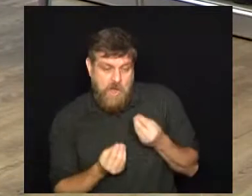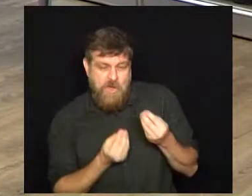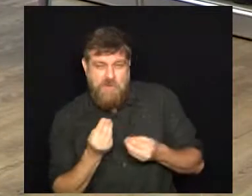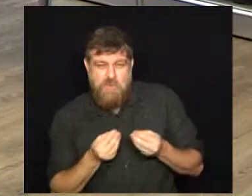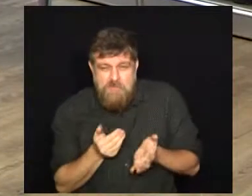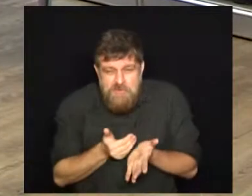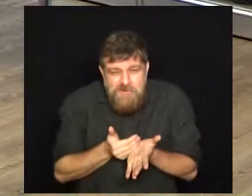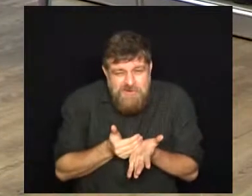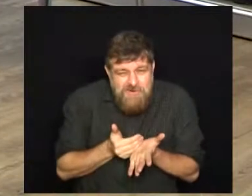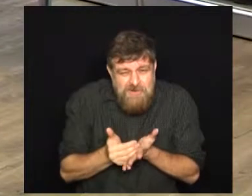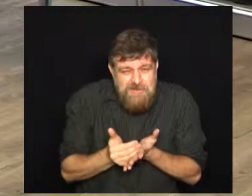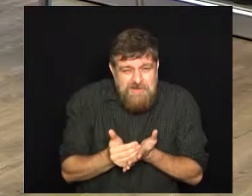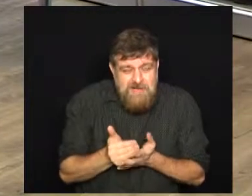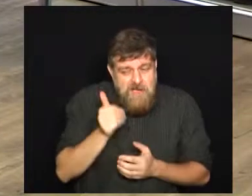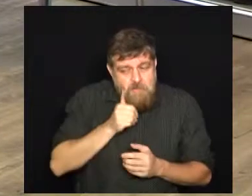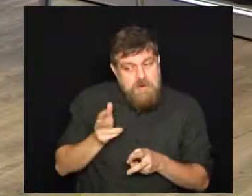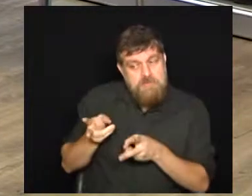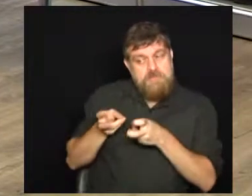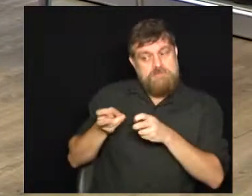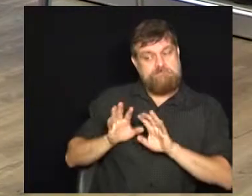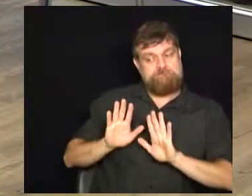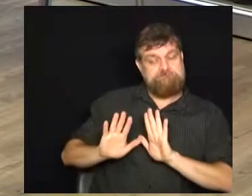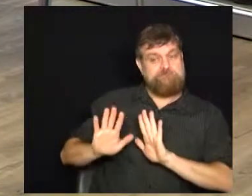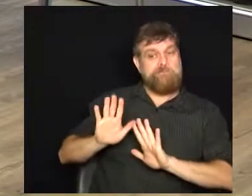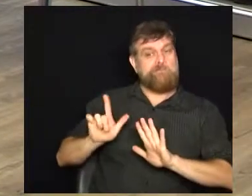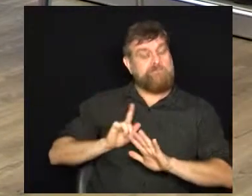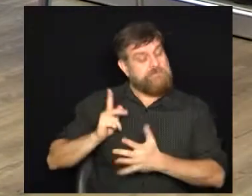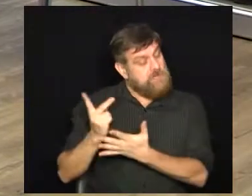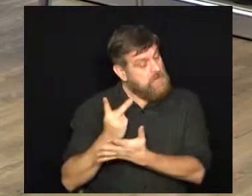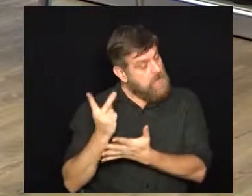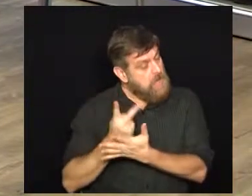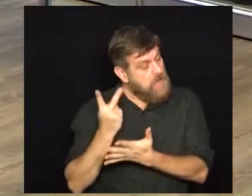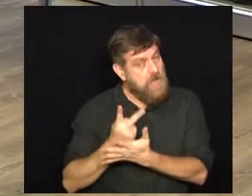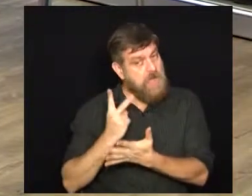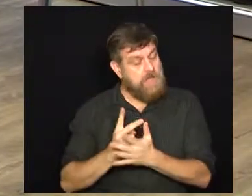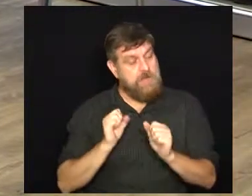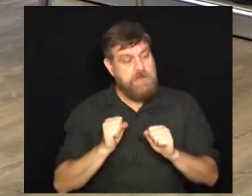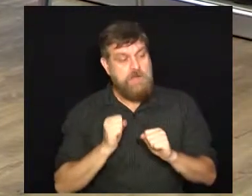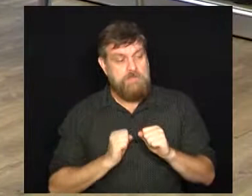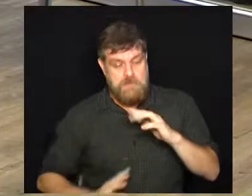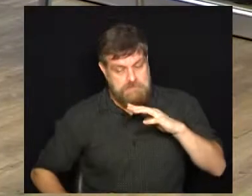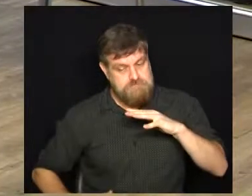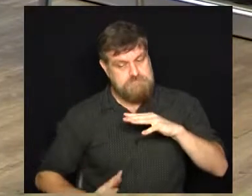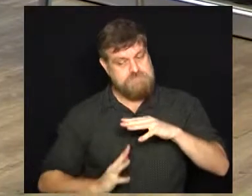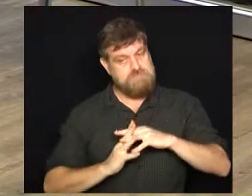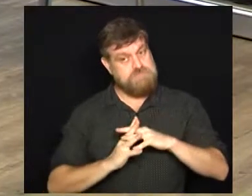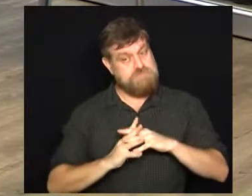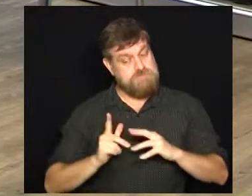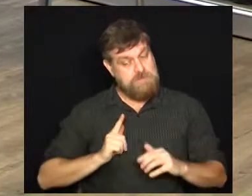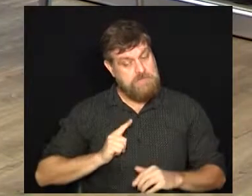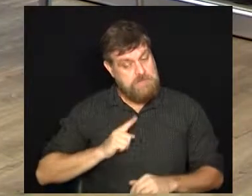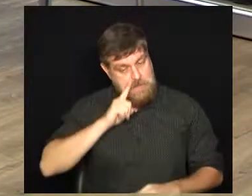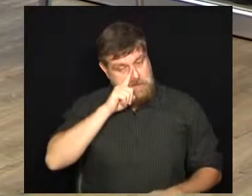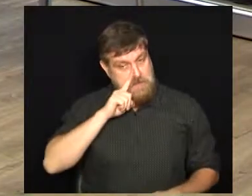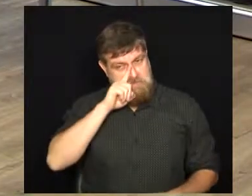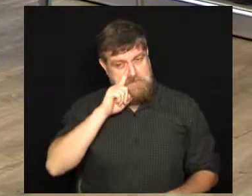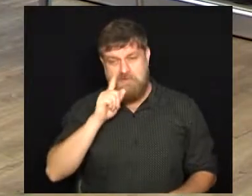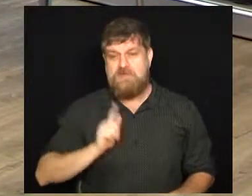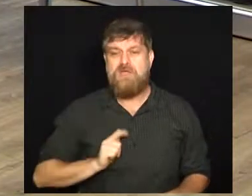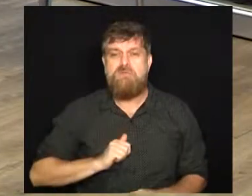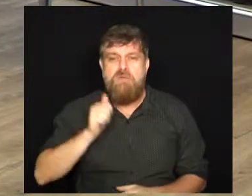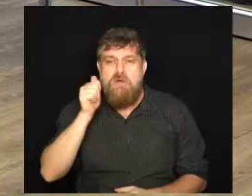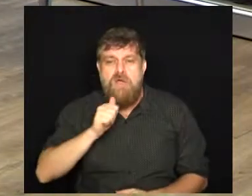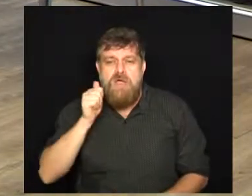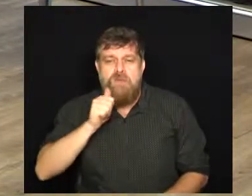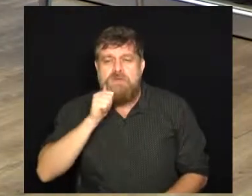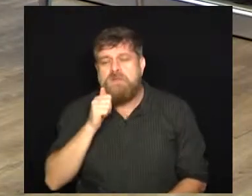no comecinho a mulher perceber, peraí, tem alguma coisa de errado e isso pode ficar pior? Tem como? Ou às vezes a mulher tá